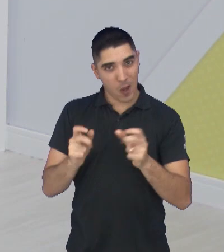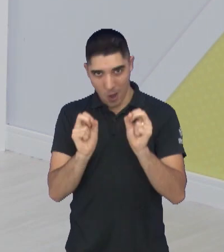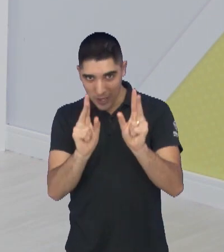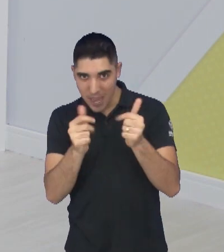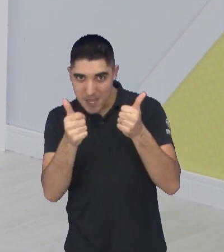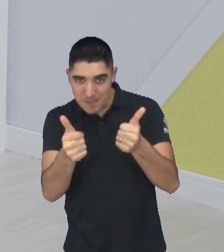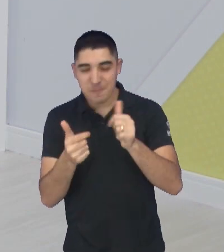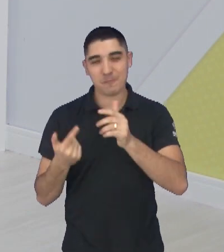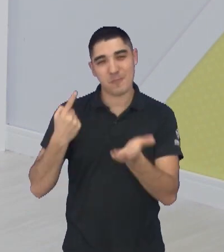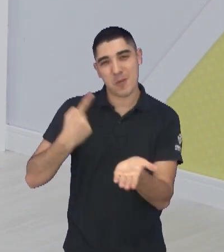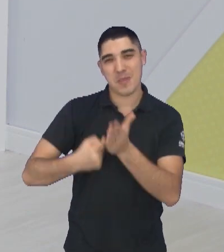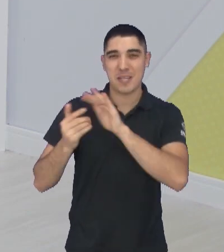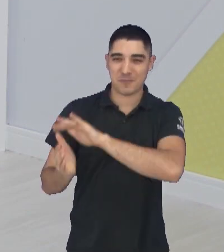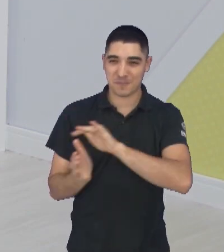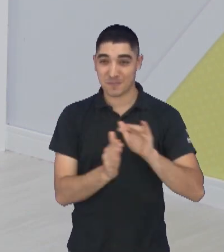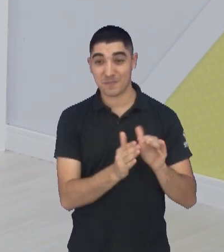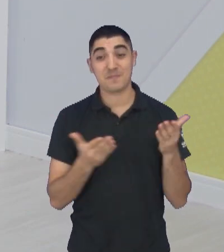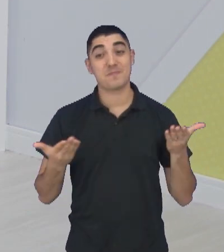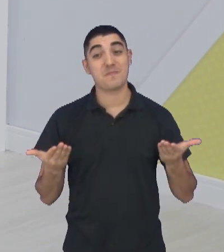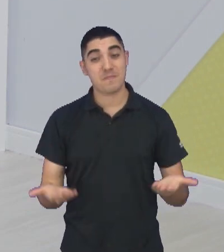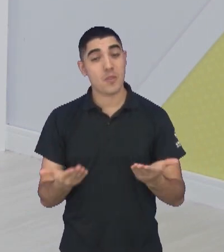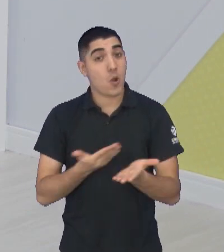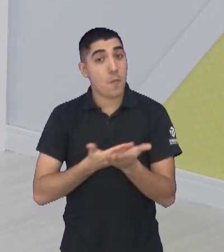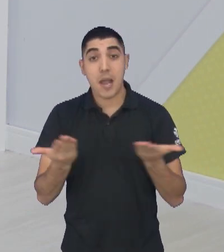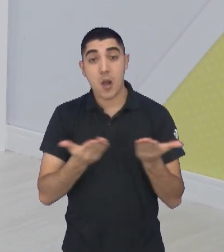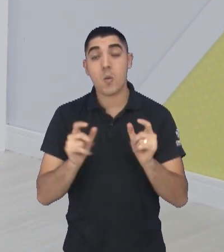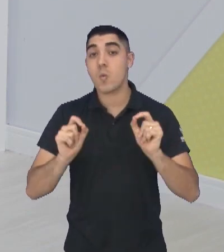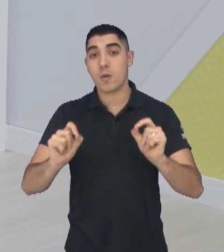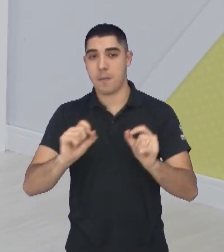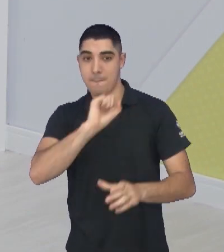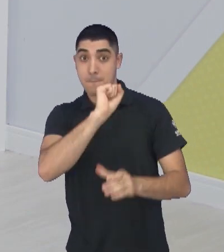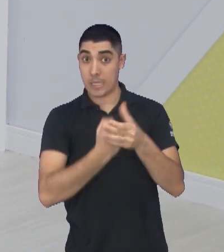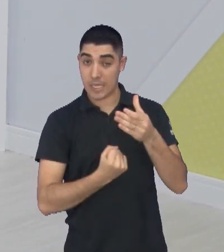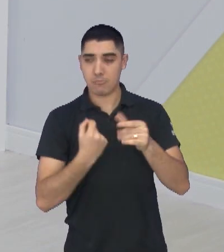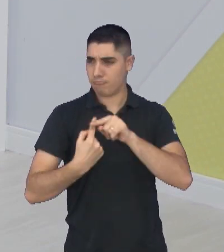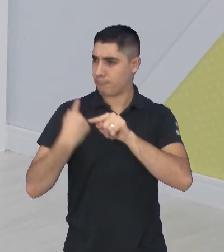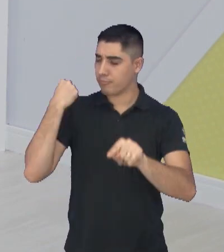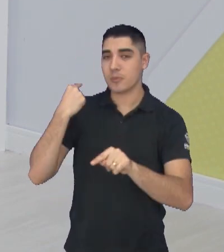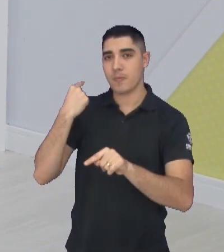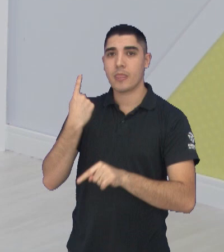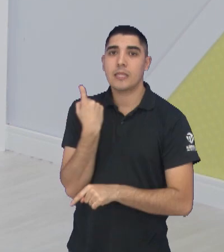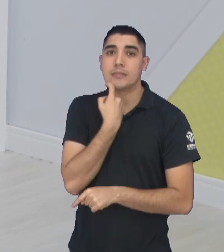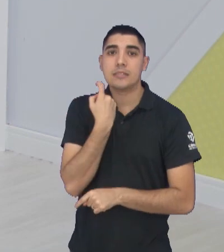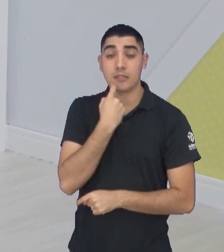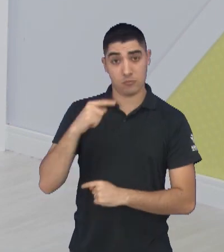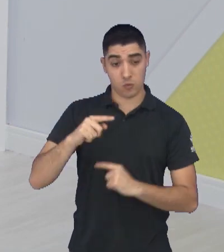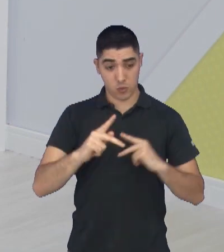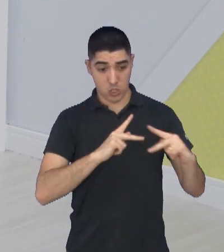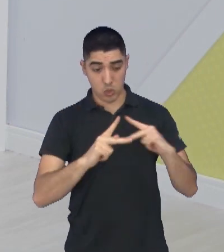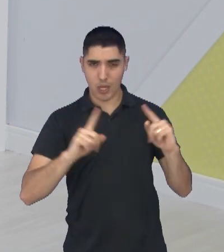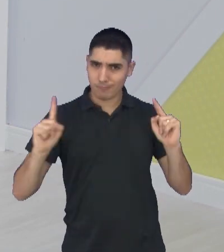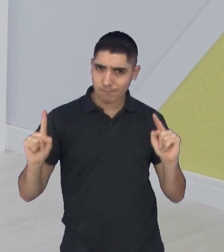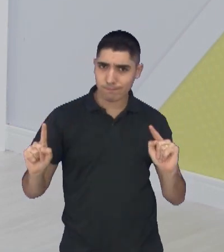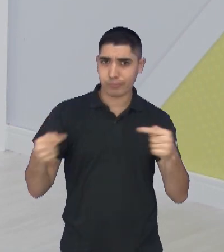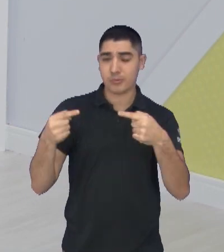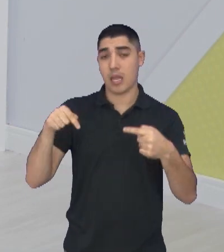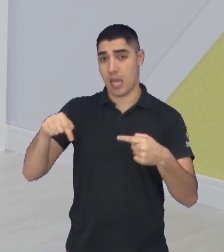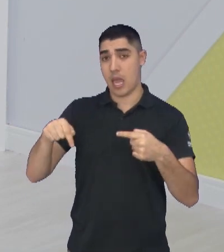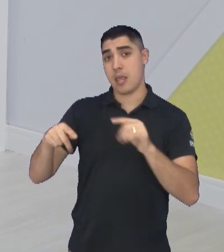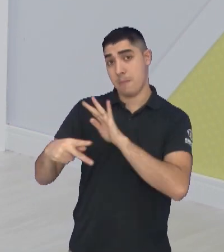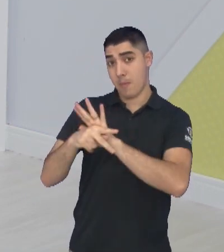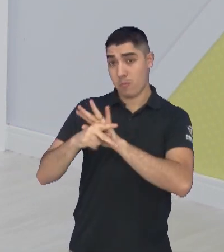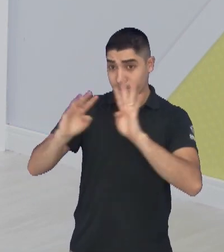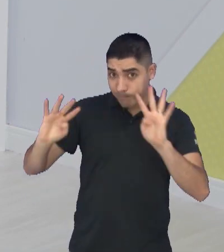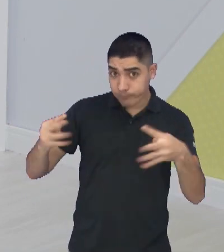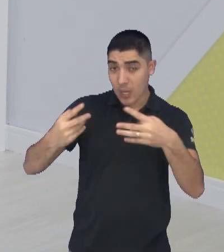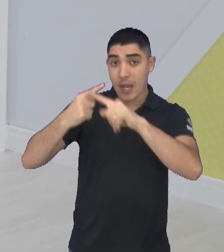E a gente começa o Hora de hoje falando de basquete. Na última sexta-feira, o São José Basquetebol encarou a primeira partida dos playoffs de quartas